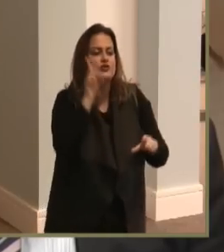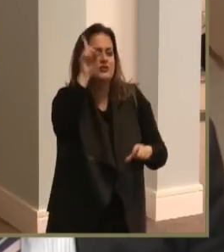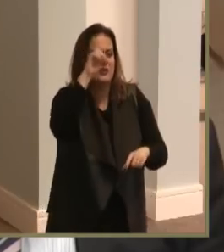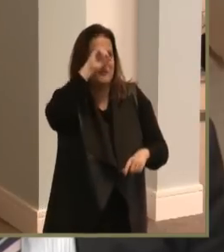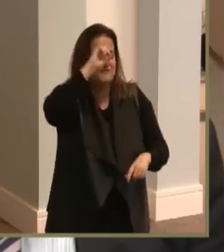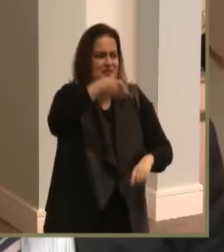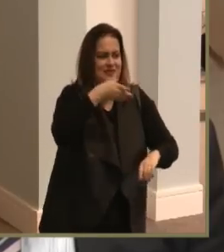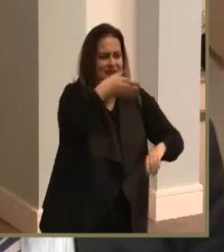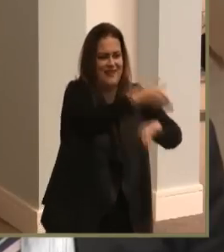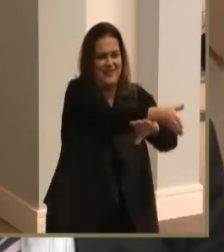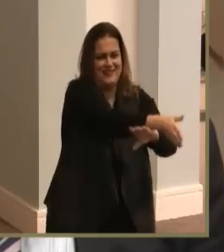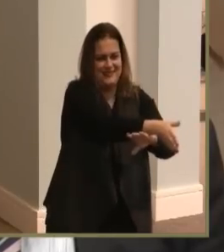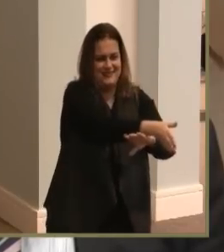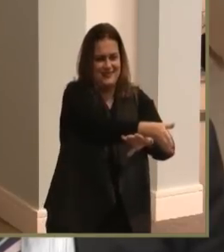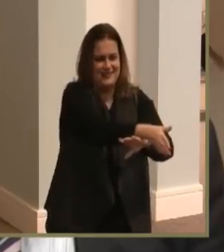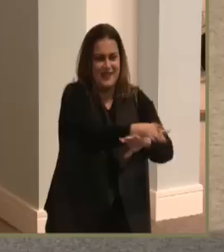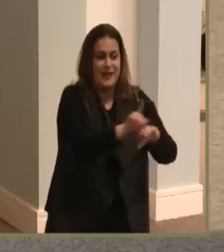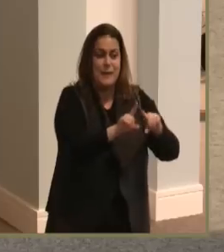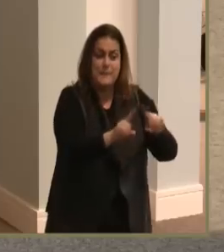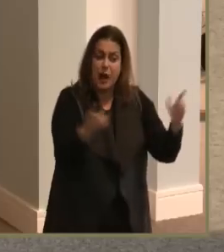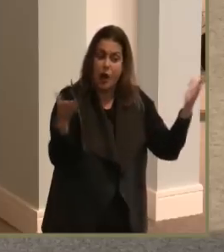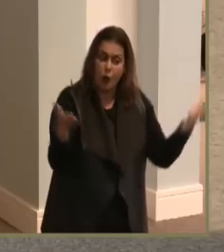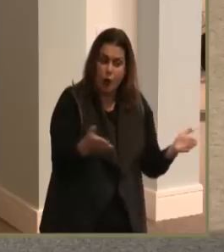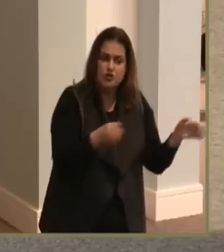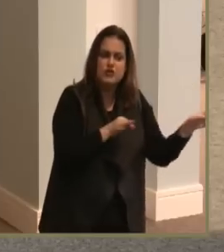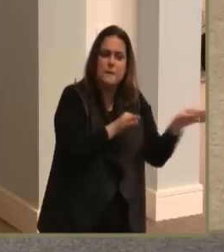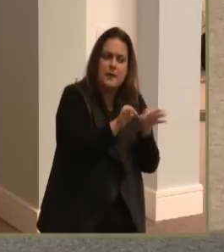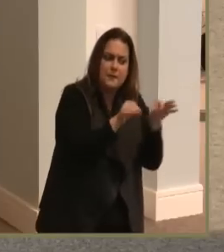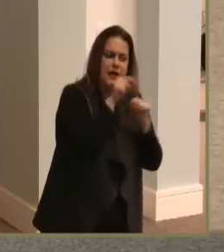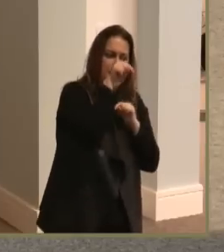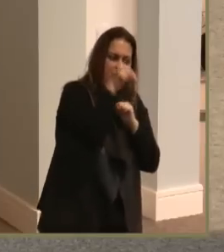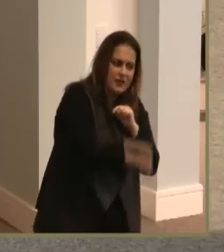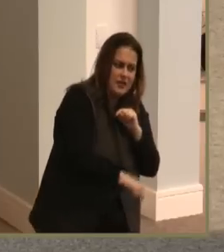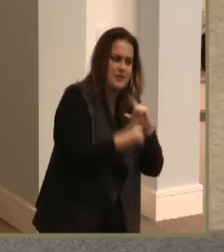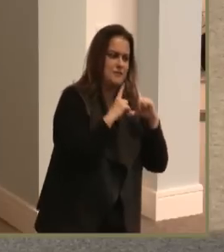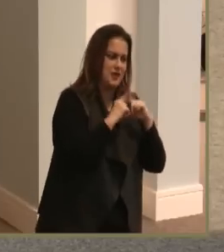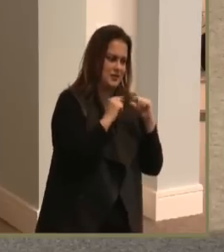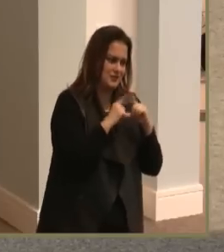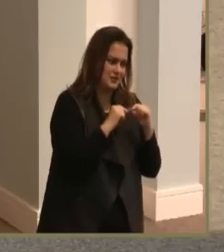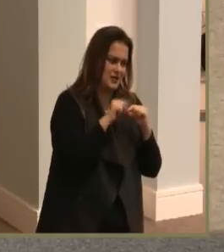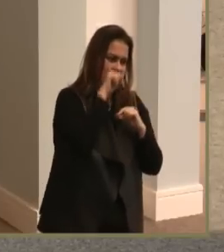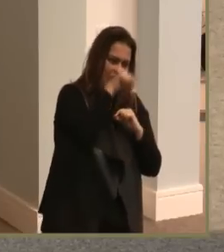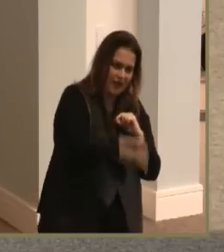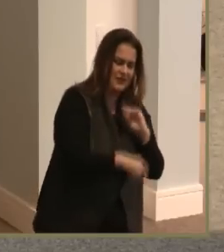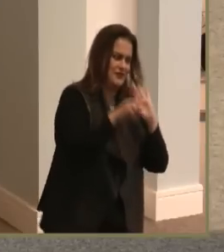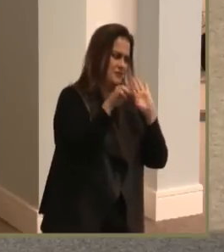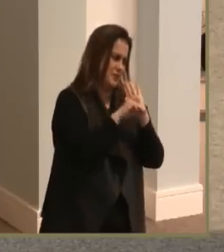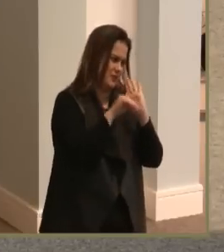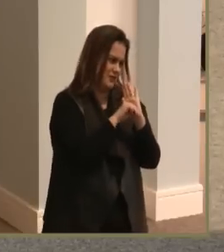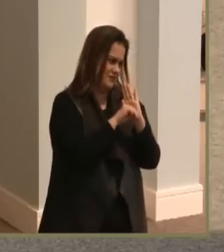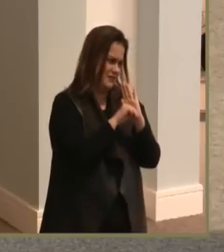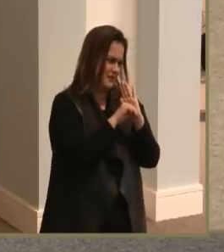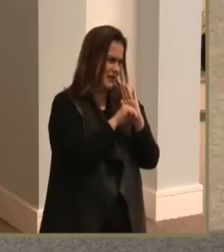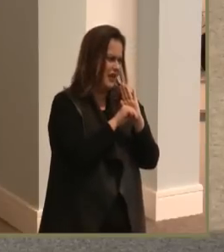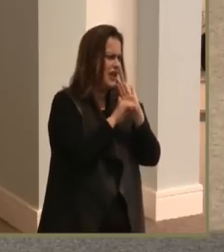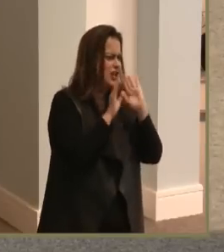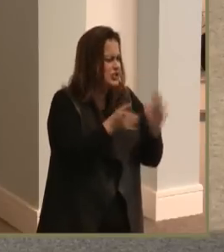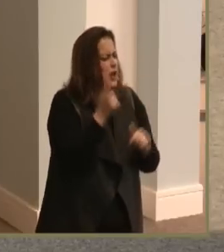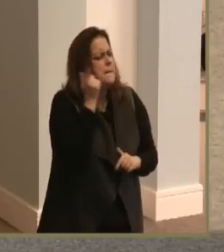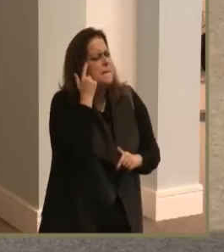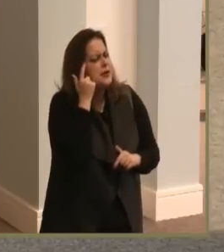meninas, mas hoje eles estão sendo preparados aqui, em Brasília, nesta igreja. Você já parou para pensar